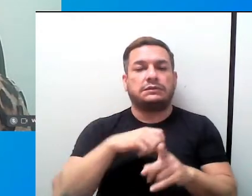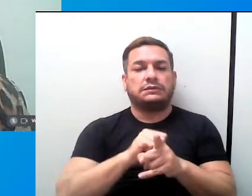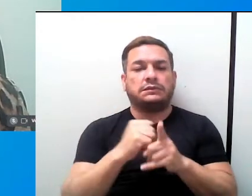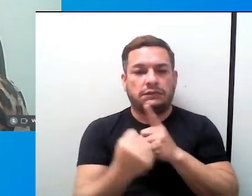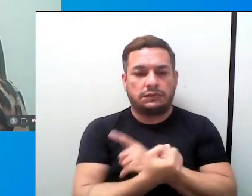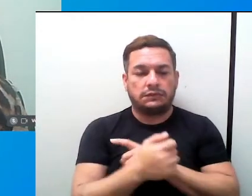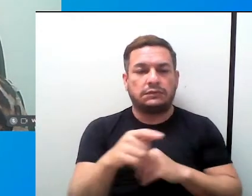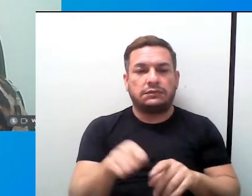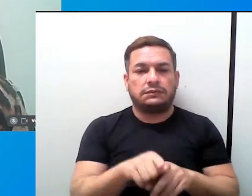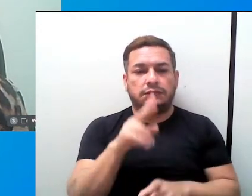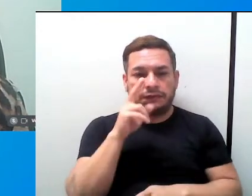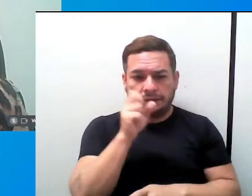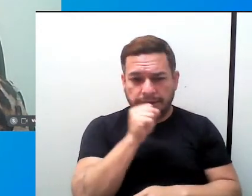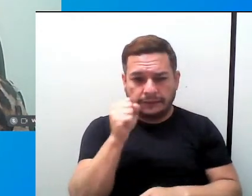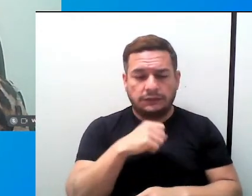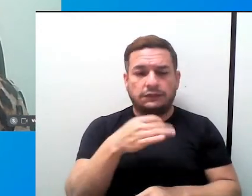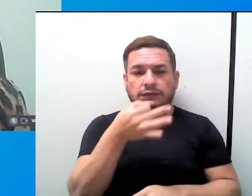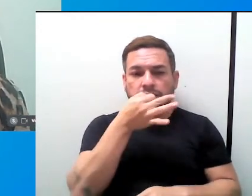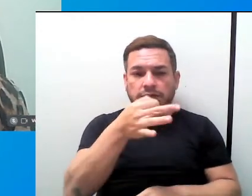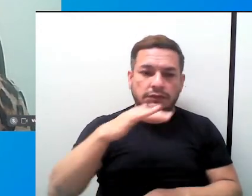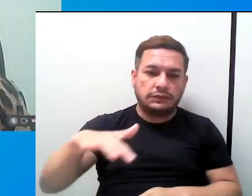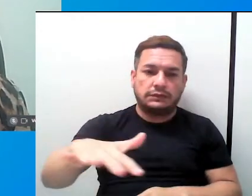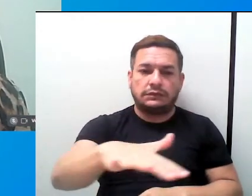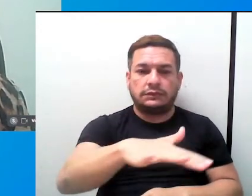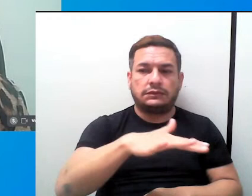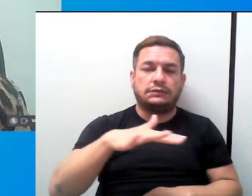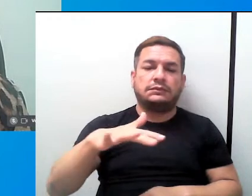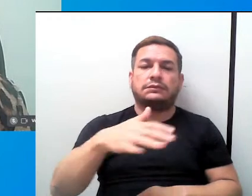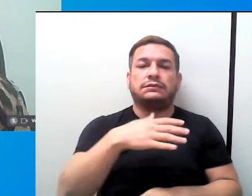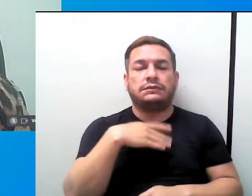nos aspectos da democracia,